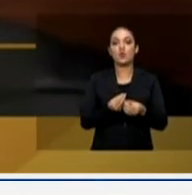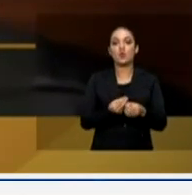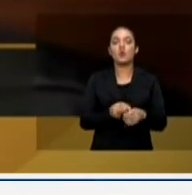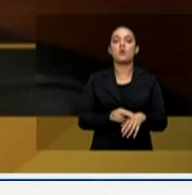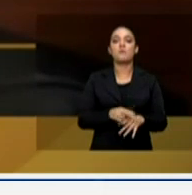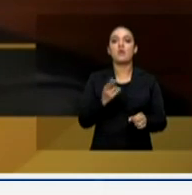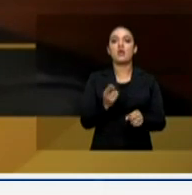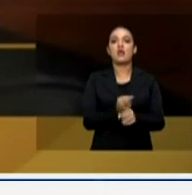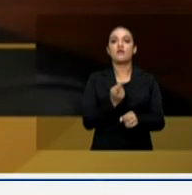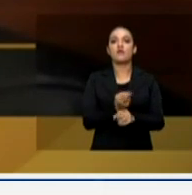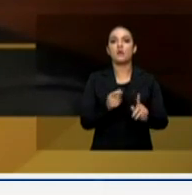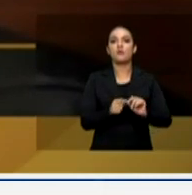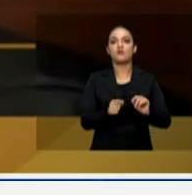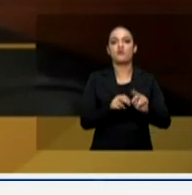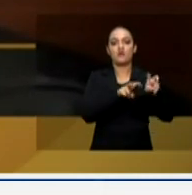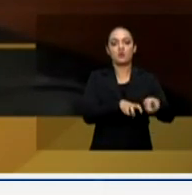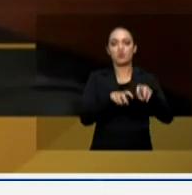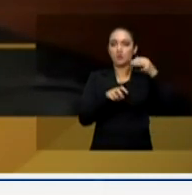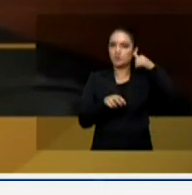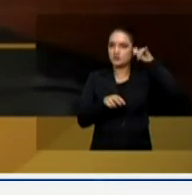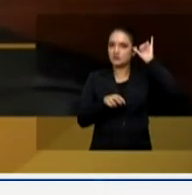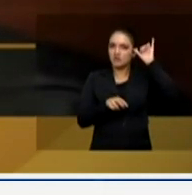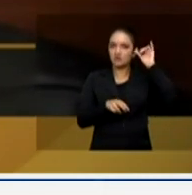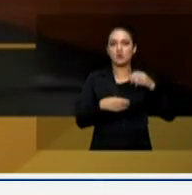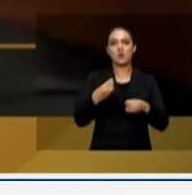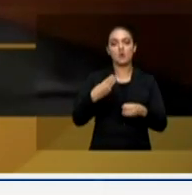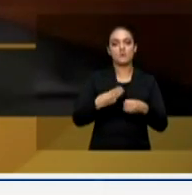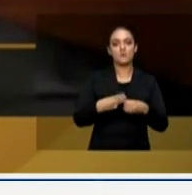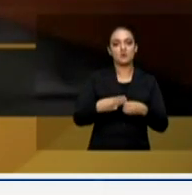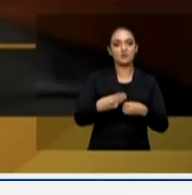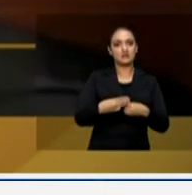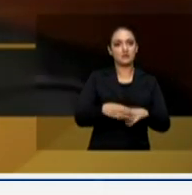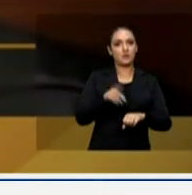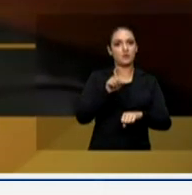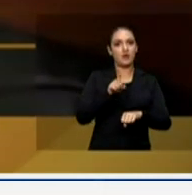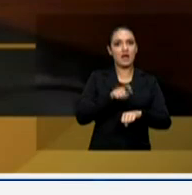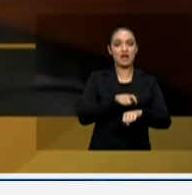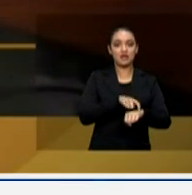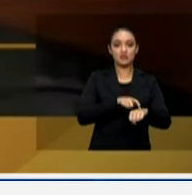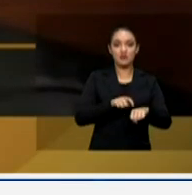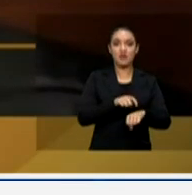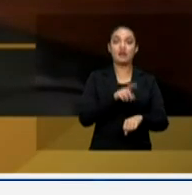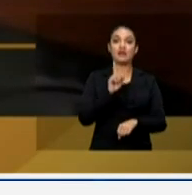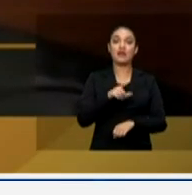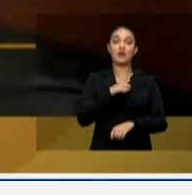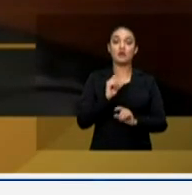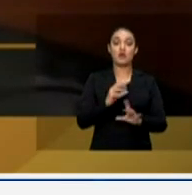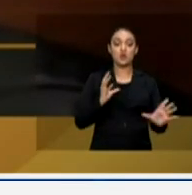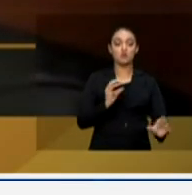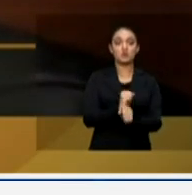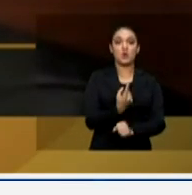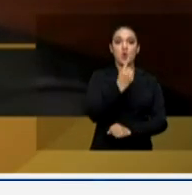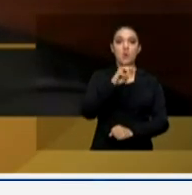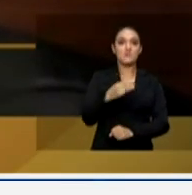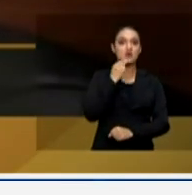uma decisão técnica que ainda pende de análise por parte do Supremo Tribunal Federal. Esse é o primeiro ponto. Segundo ponto, o